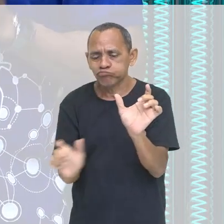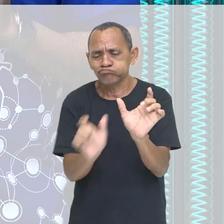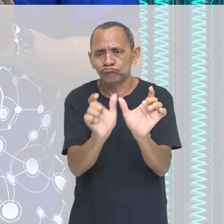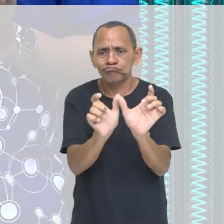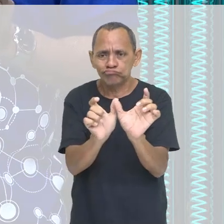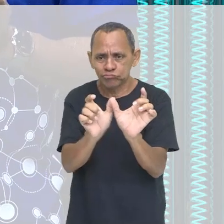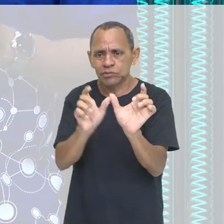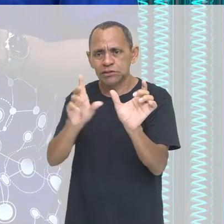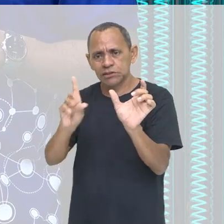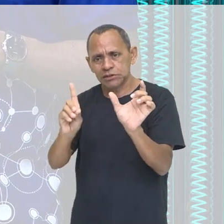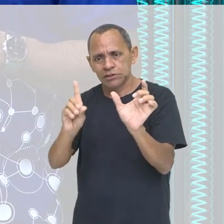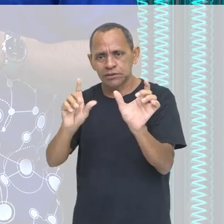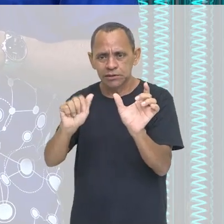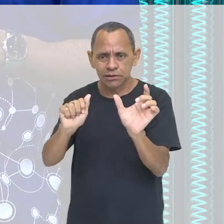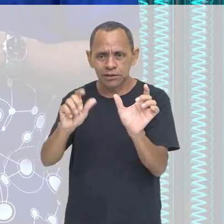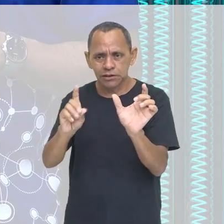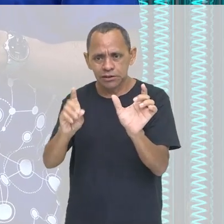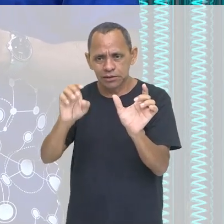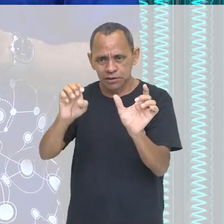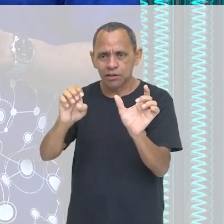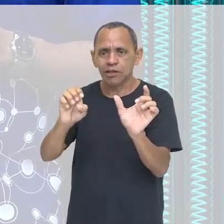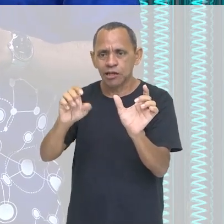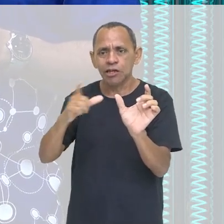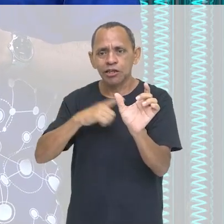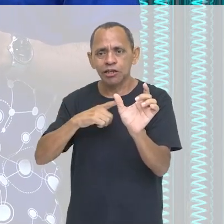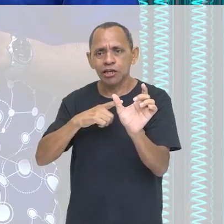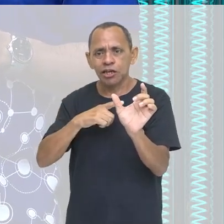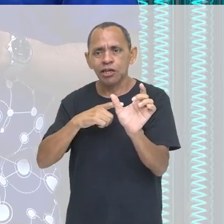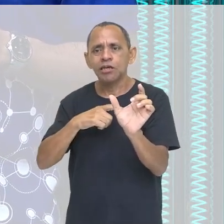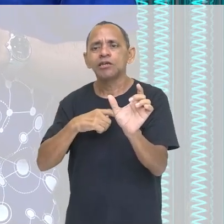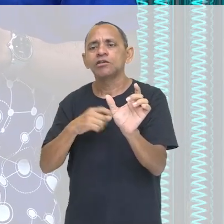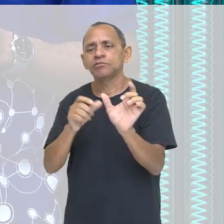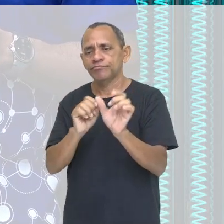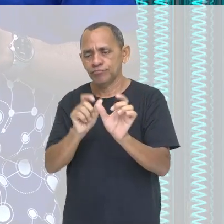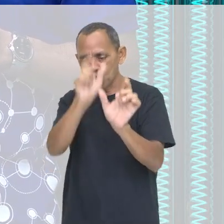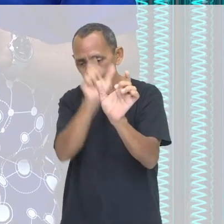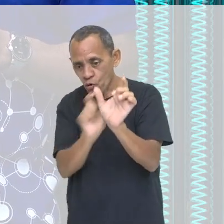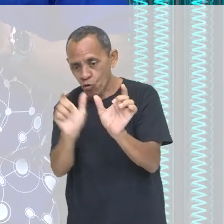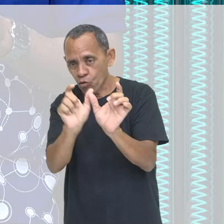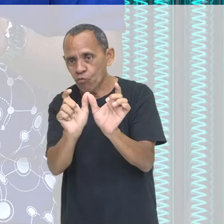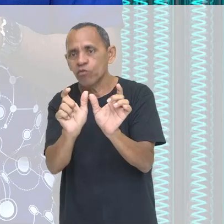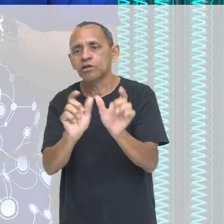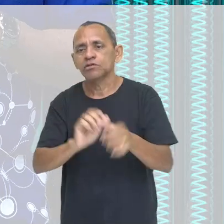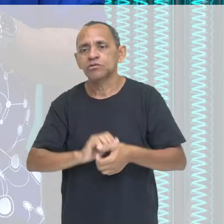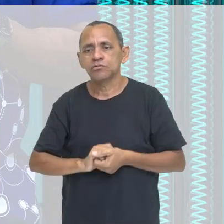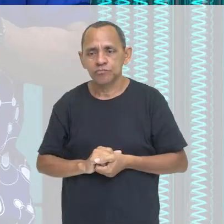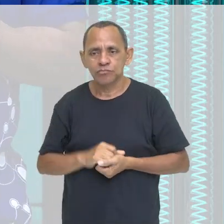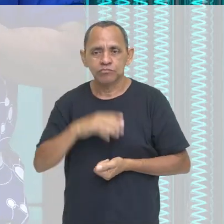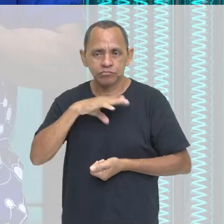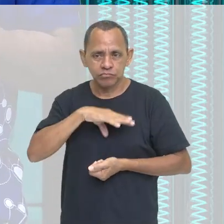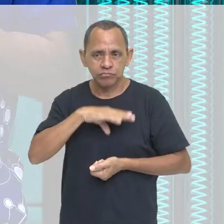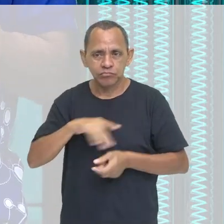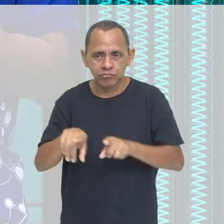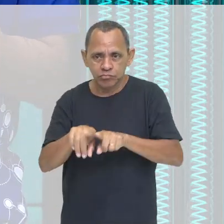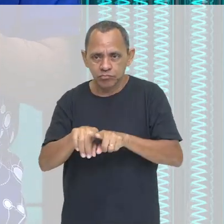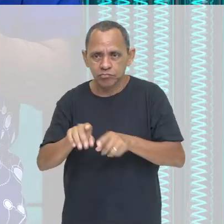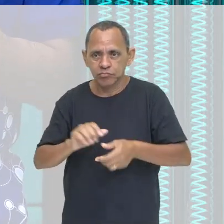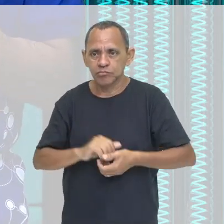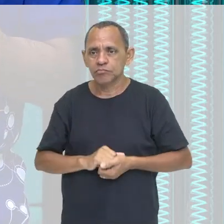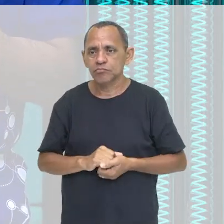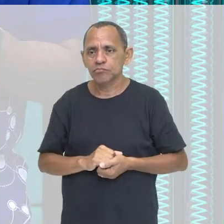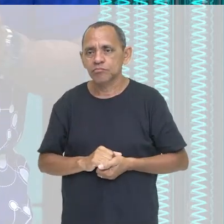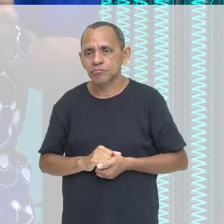aqui, ó, TY em língua inglesa, vai ter o sufixo DAD na língua portuguesa, que não é necessariamente um sufixo, né, porque não é